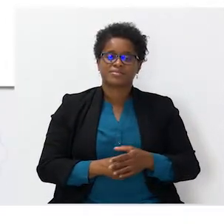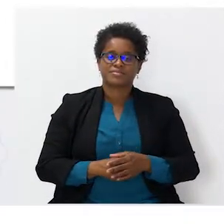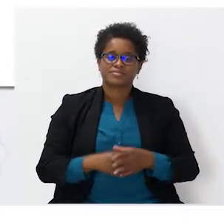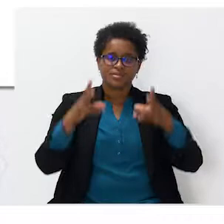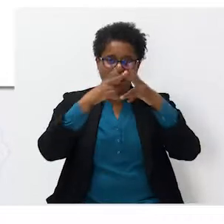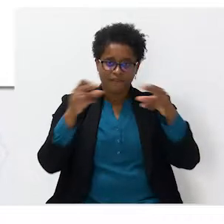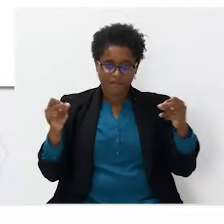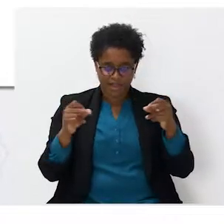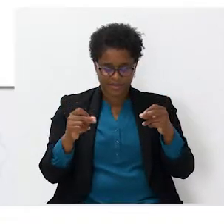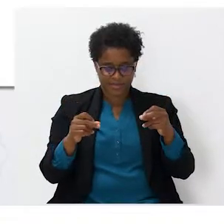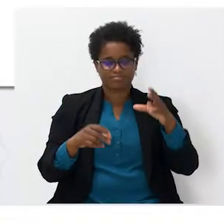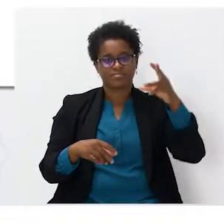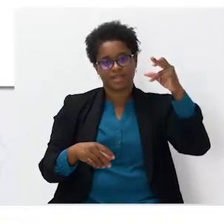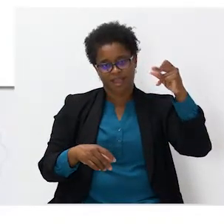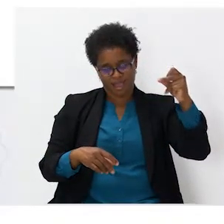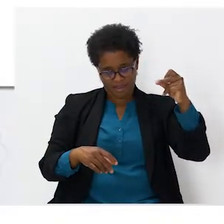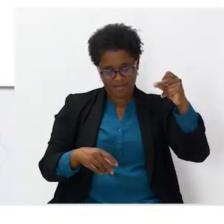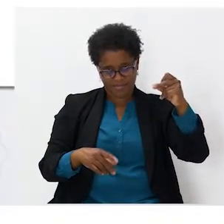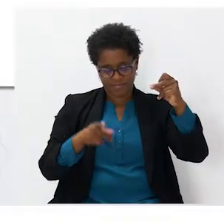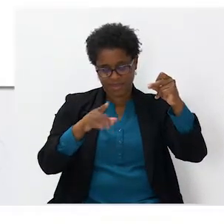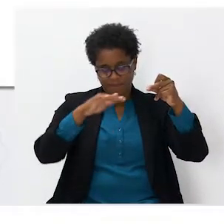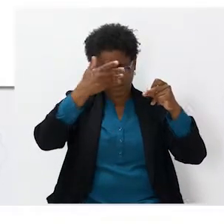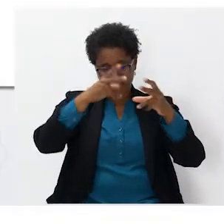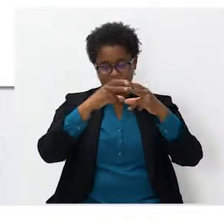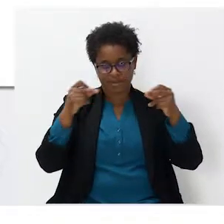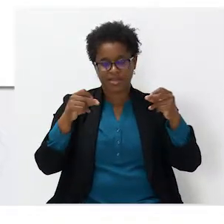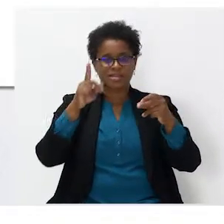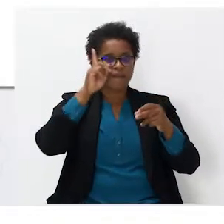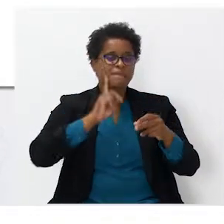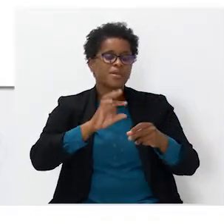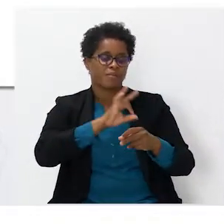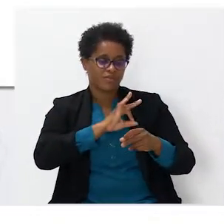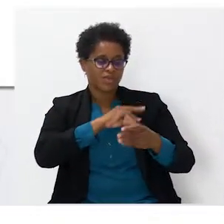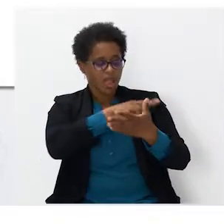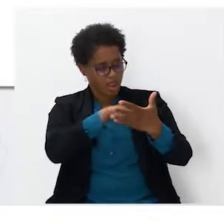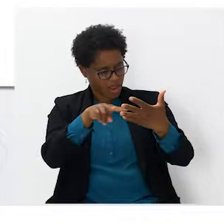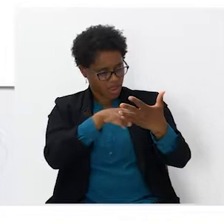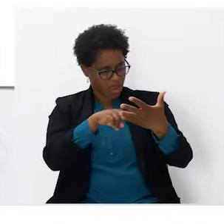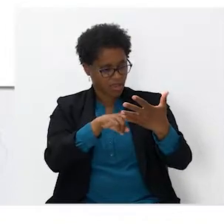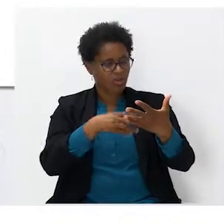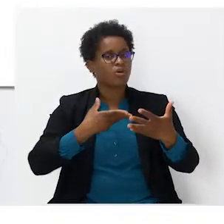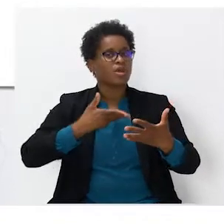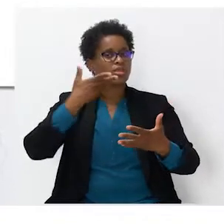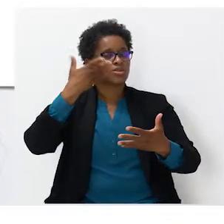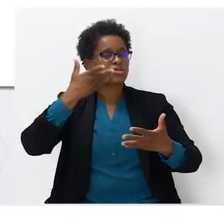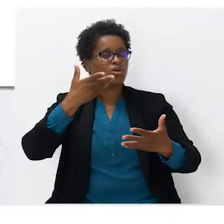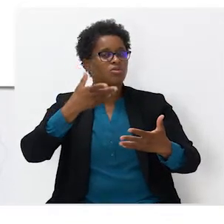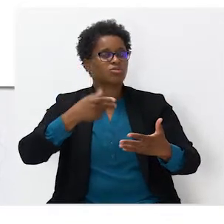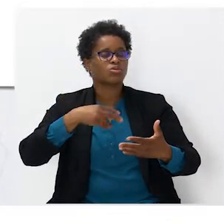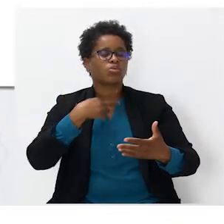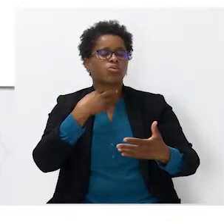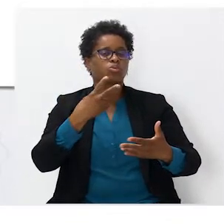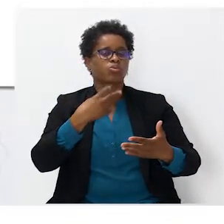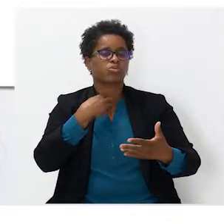na frase da linha A, esta primeira frase, a professora leu com entoação, num tom